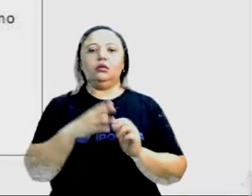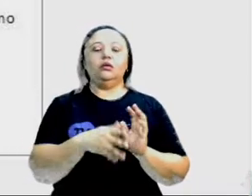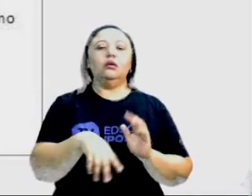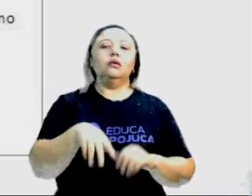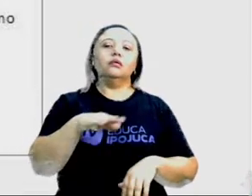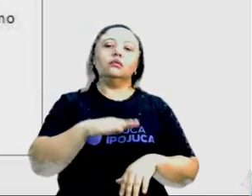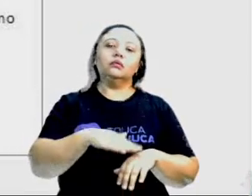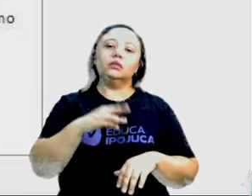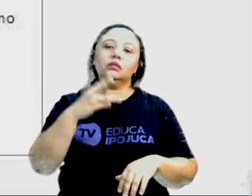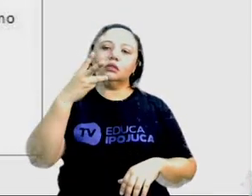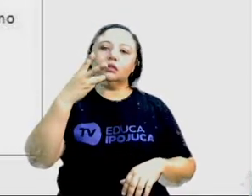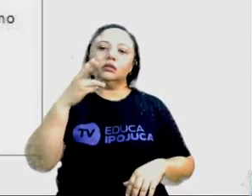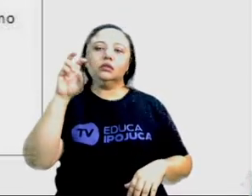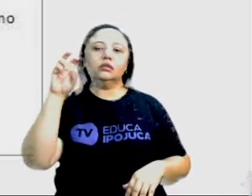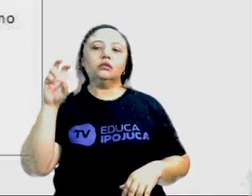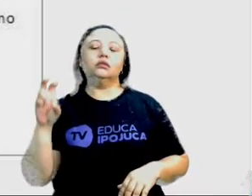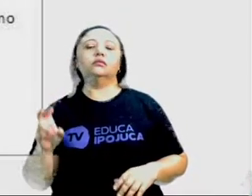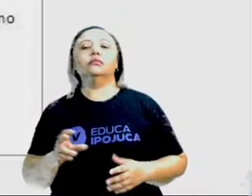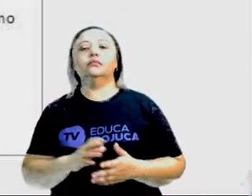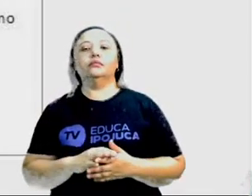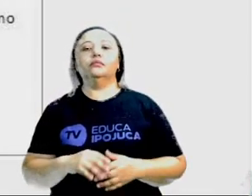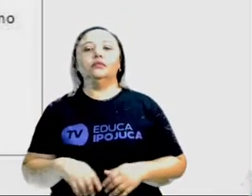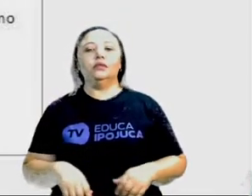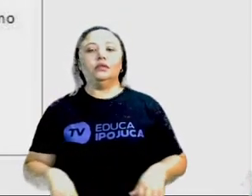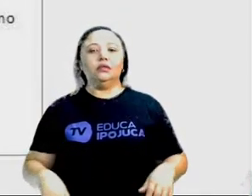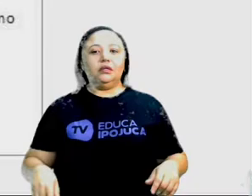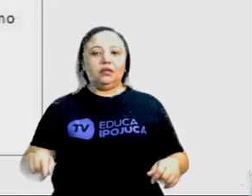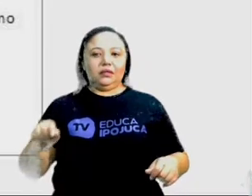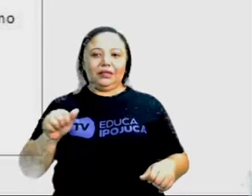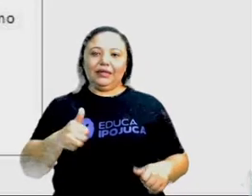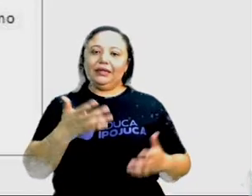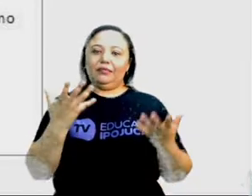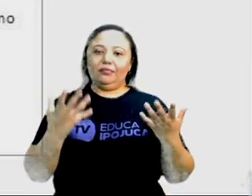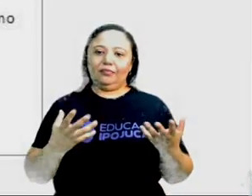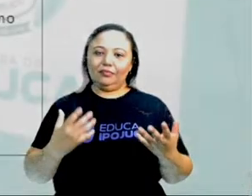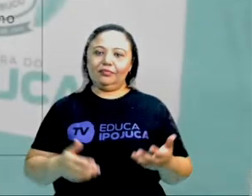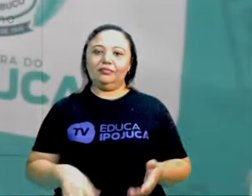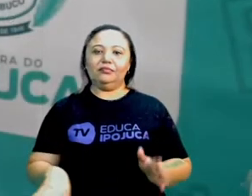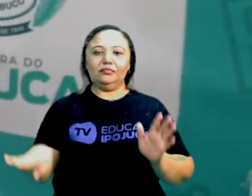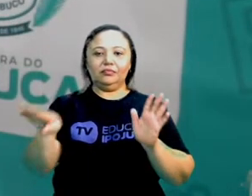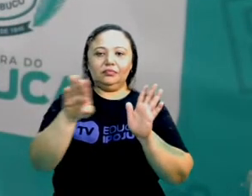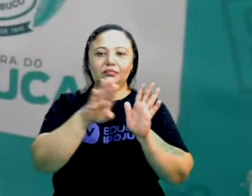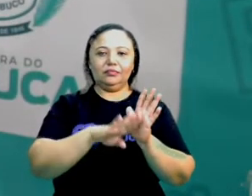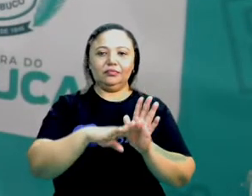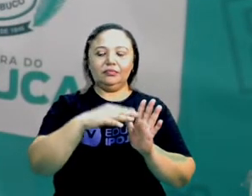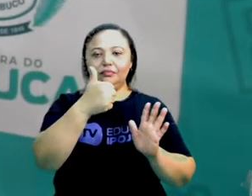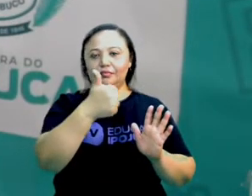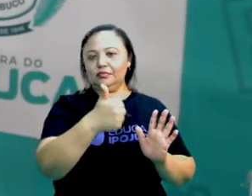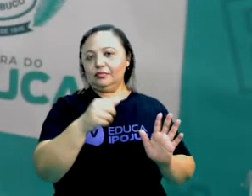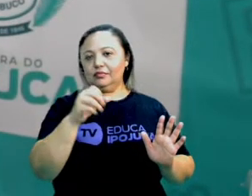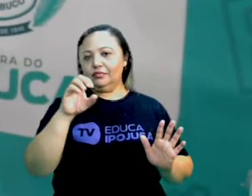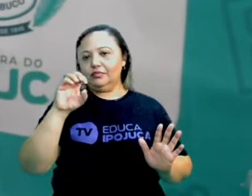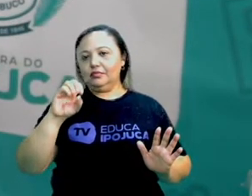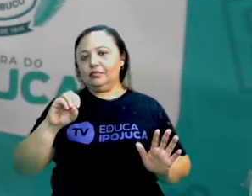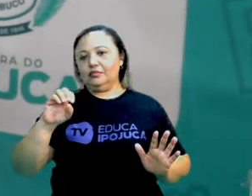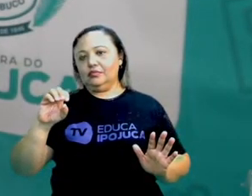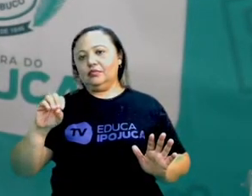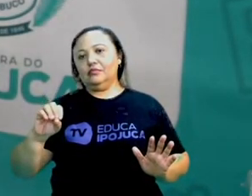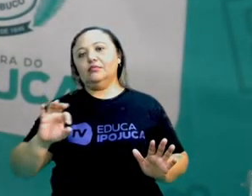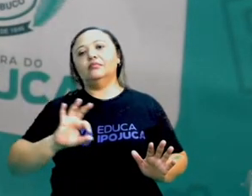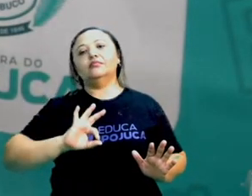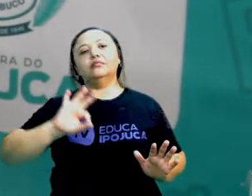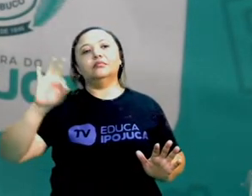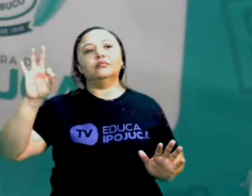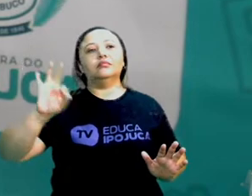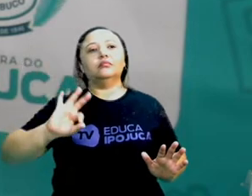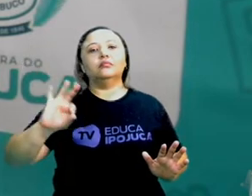para ficar ótimo e chegar ao meu 100% que eu estou querendo naquele resultado. Então, é